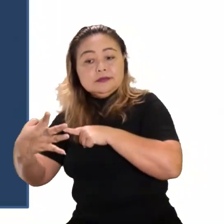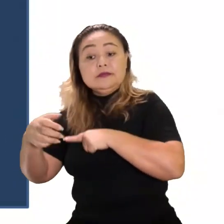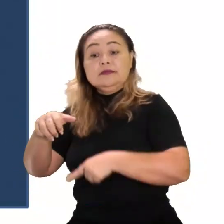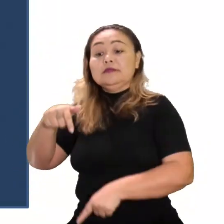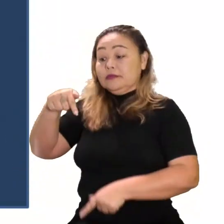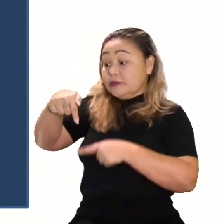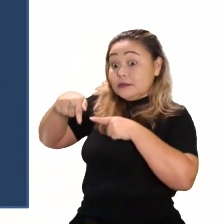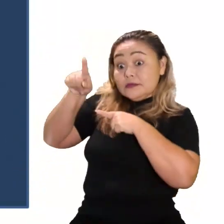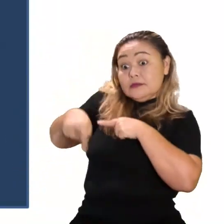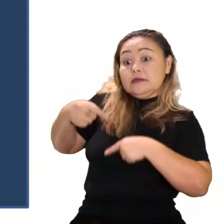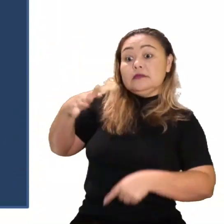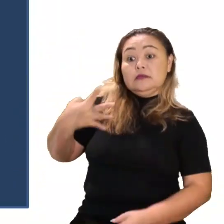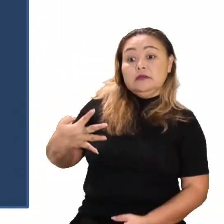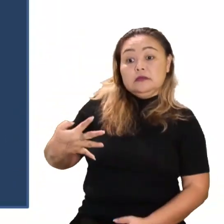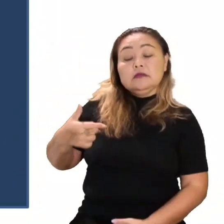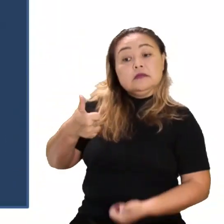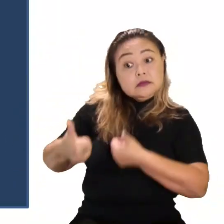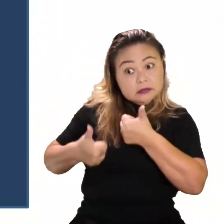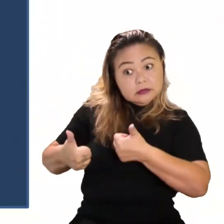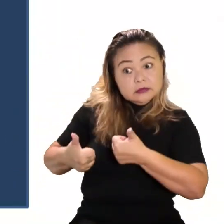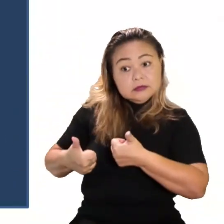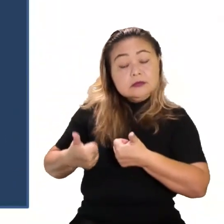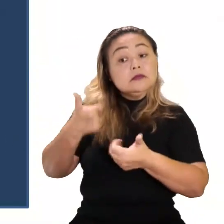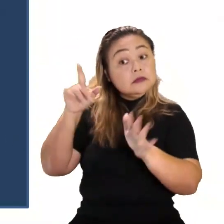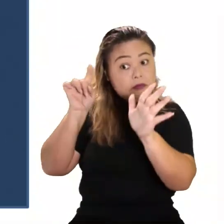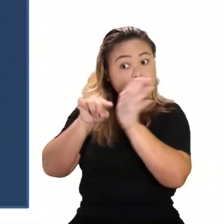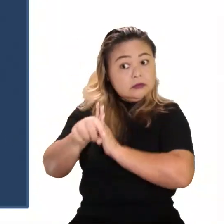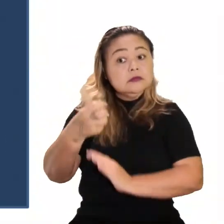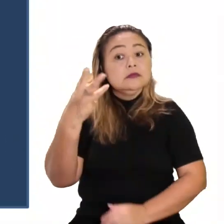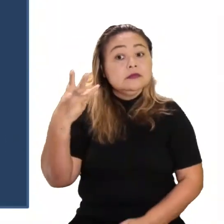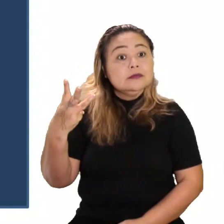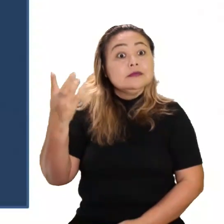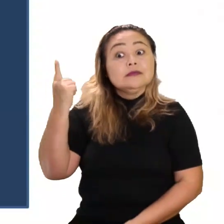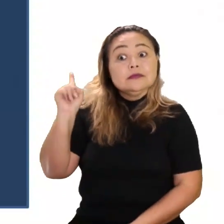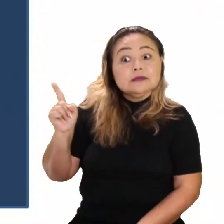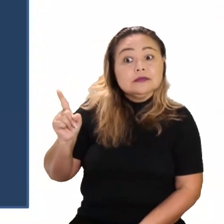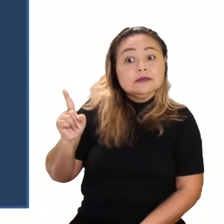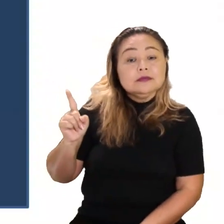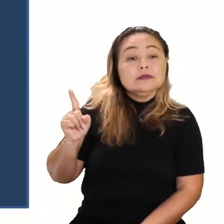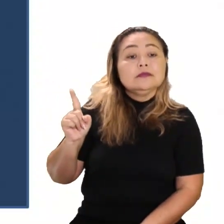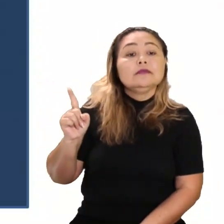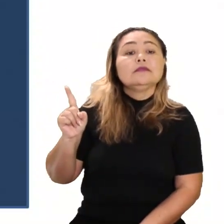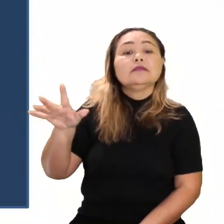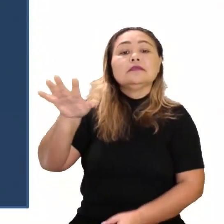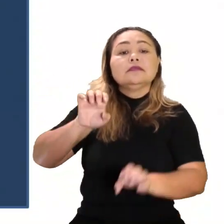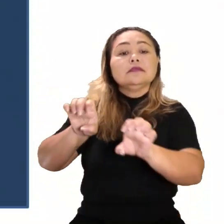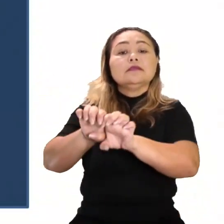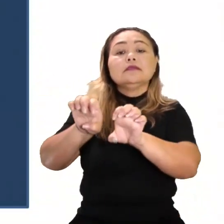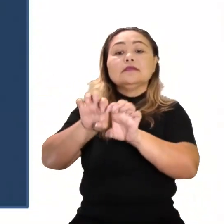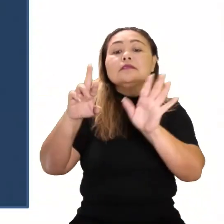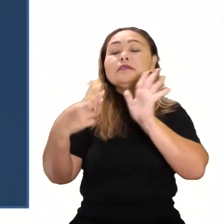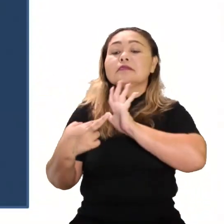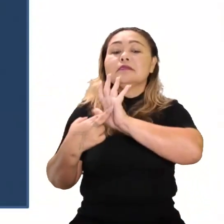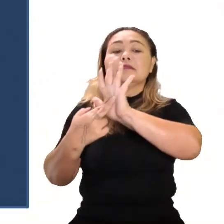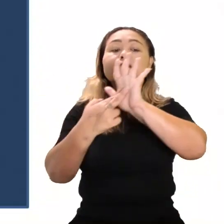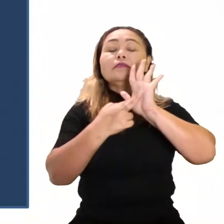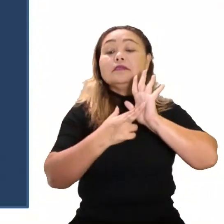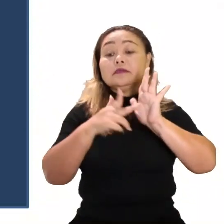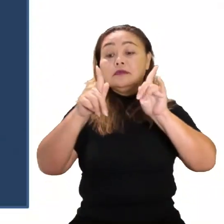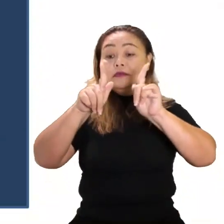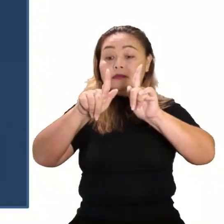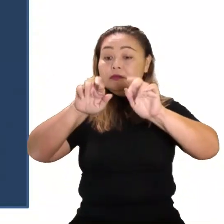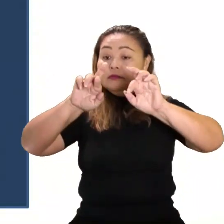razão 4. Beleza? Beleza. Vamos à pergunta de número 3, olha lá. A equação que representa